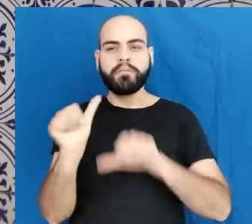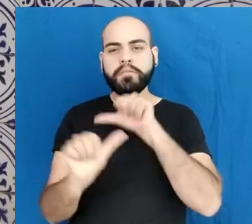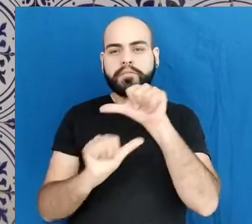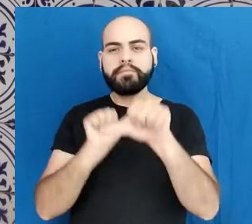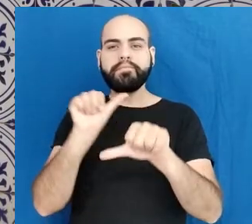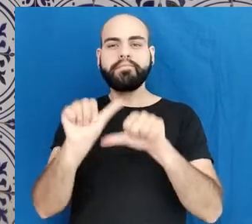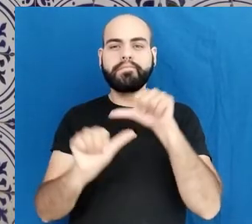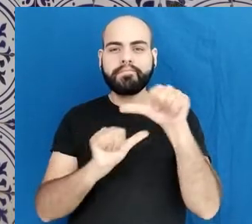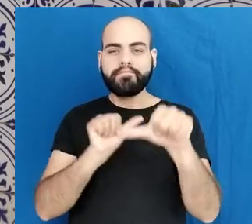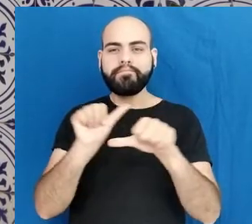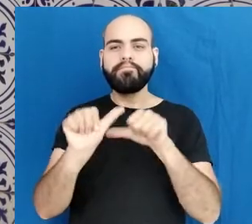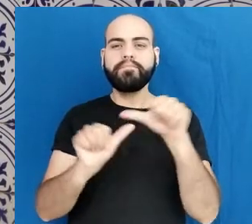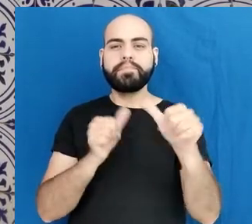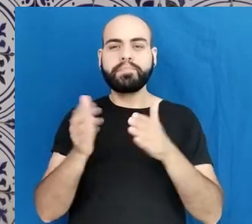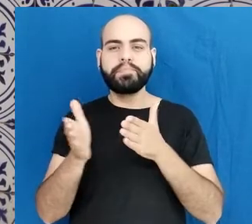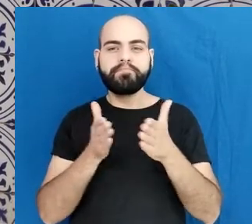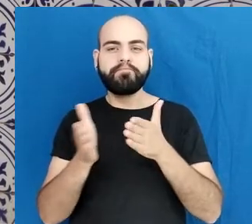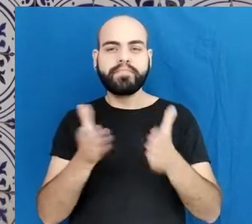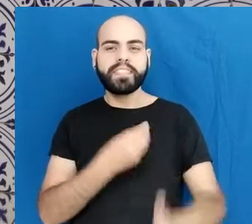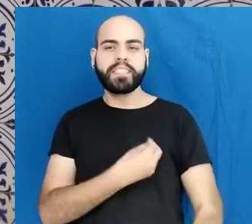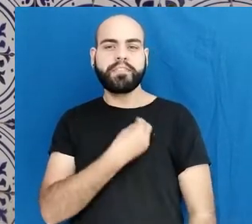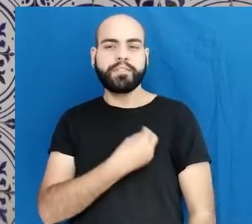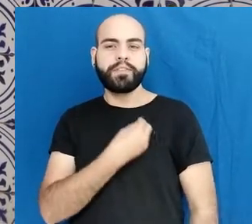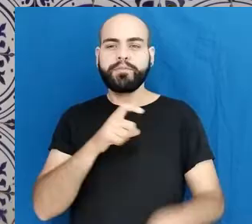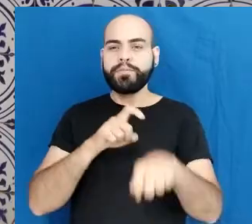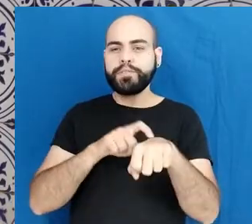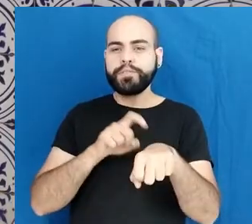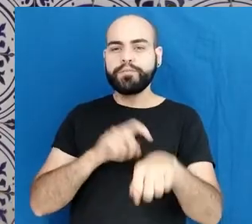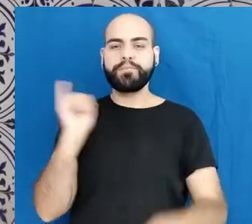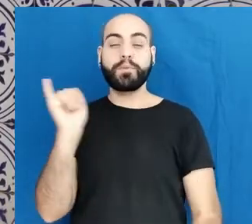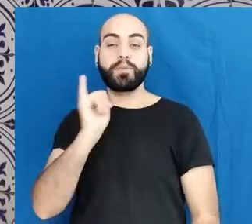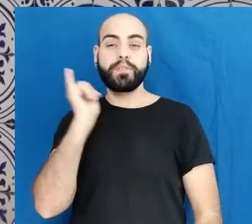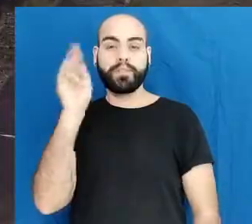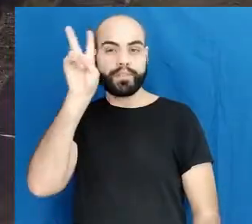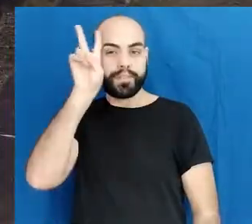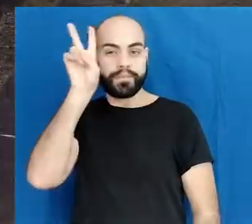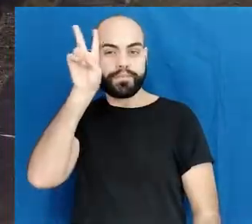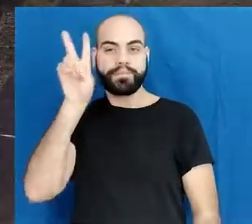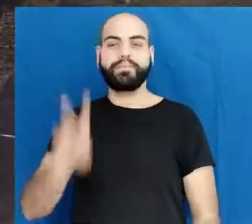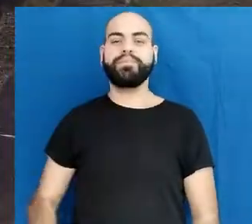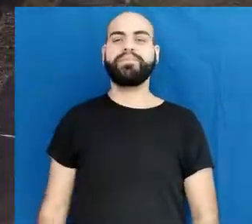desses processos, que vivenciaram esses períodos importantes da história.